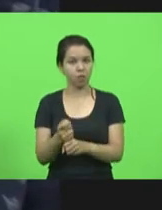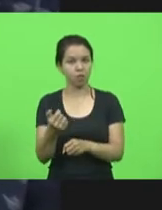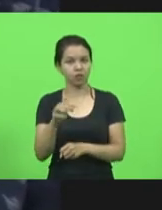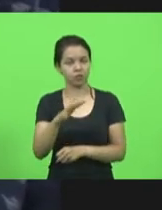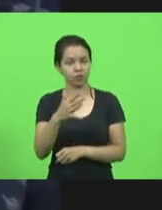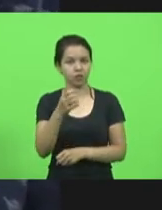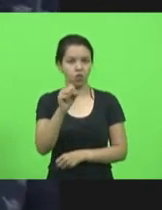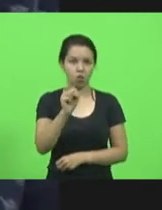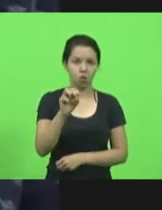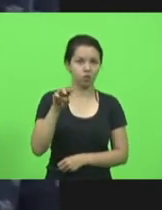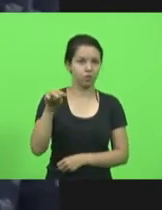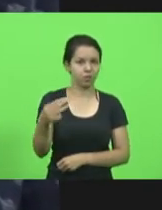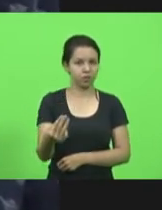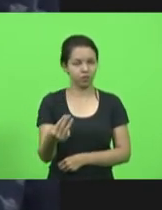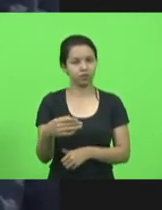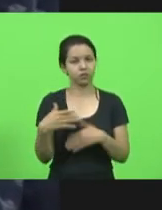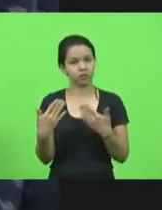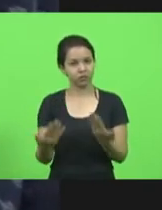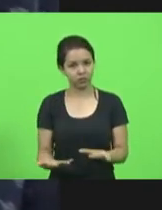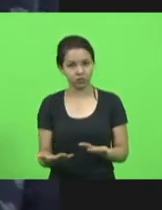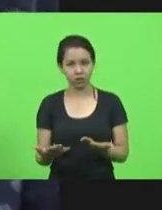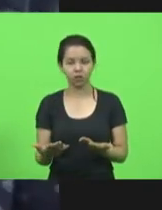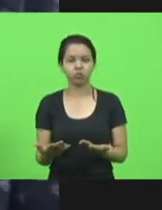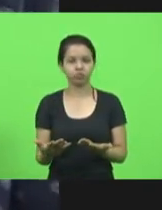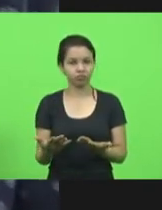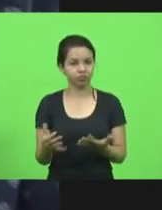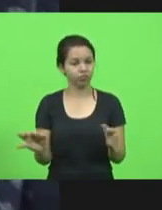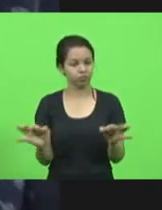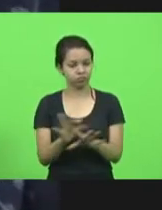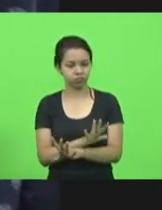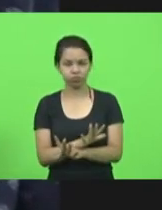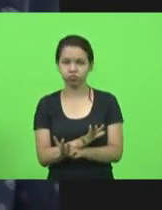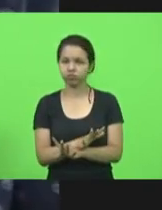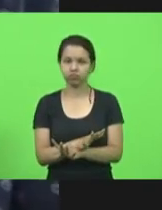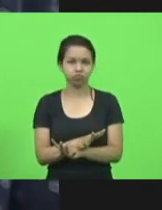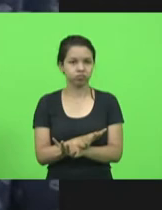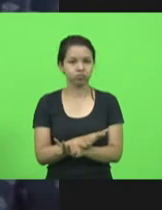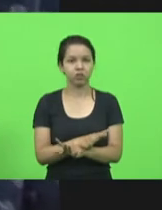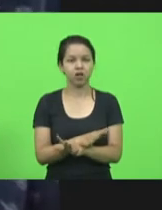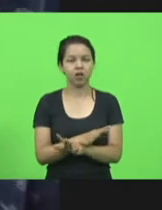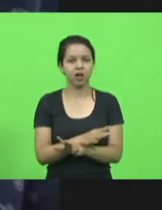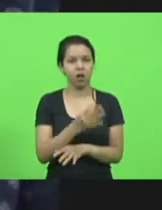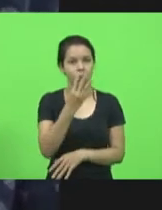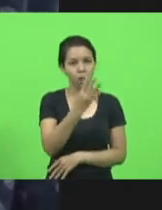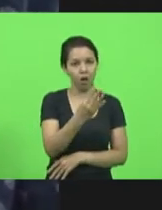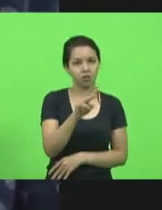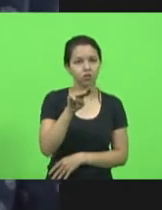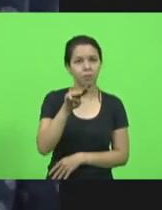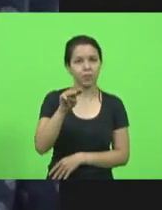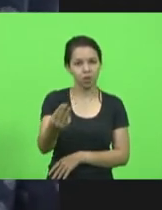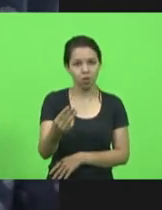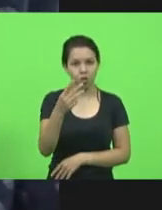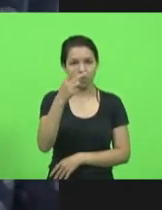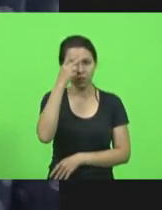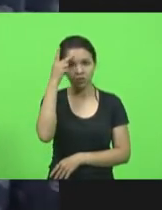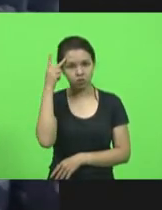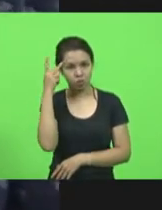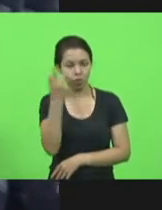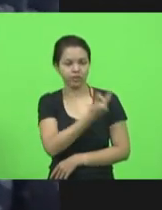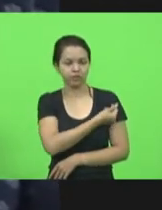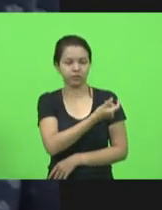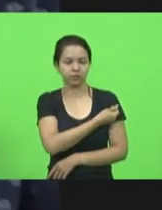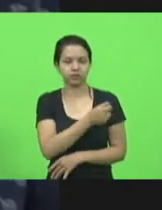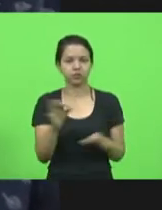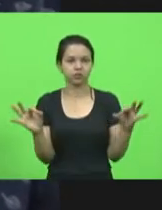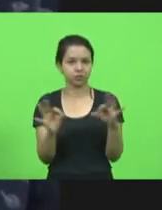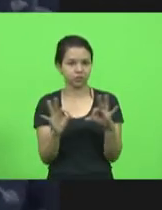portanto não vai fechar essa equação, mas vão ficar 4 milhões de catarinenses fora dessa perspectiva da